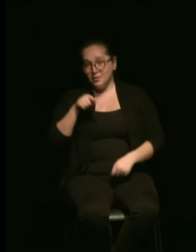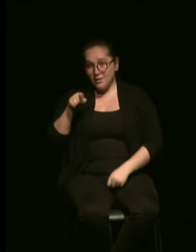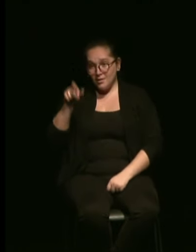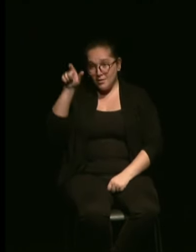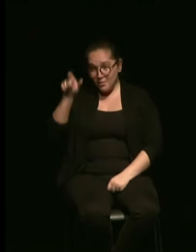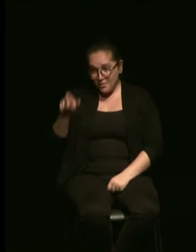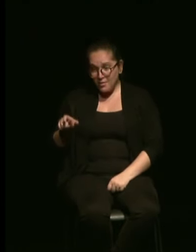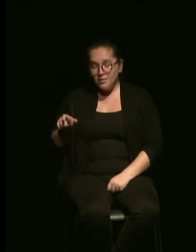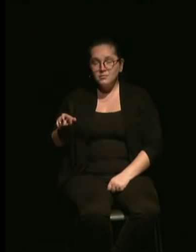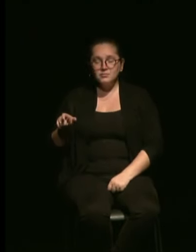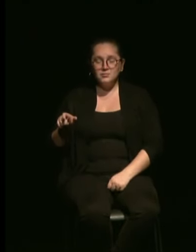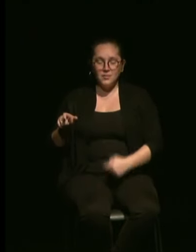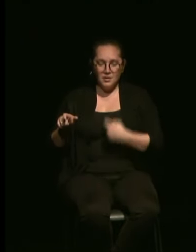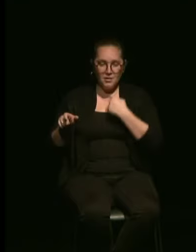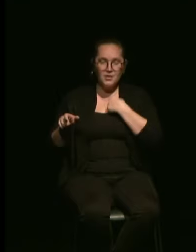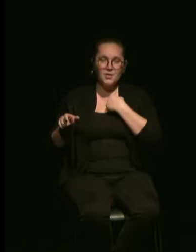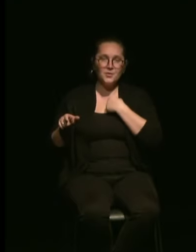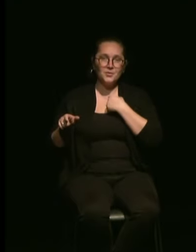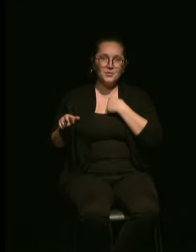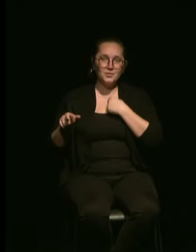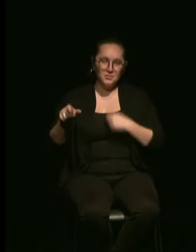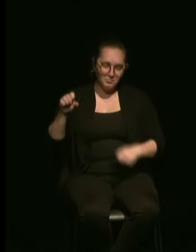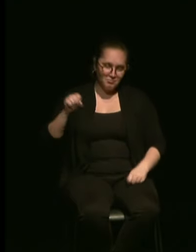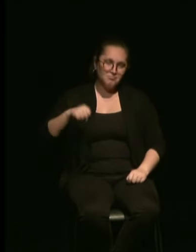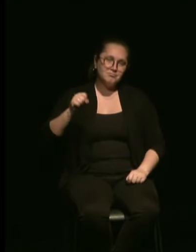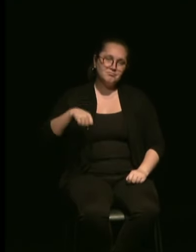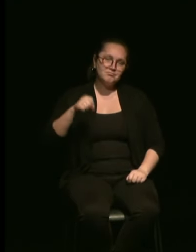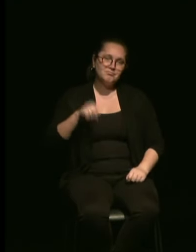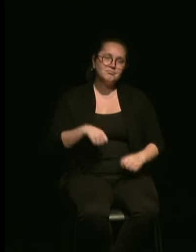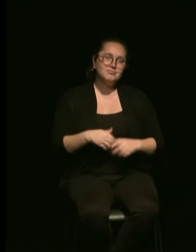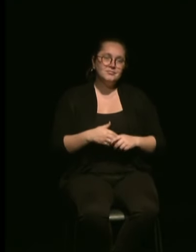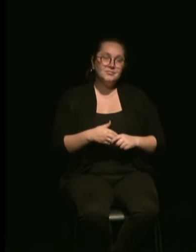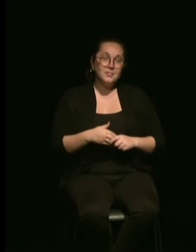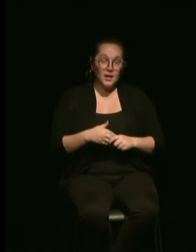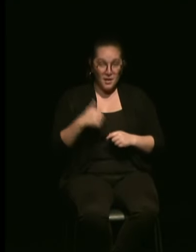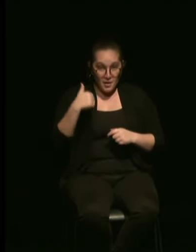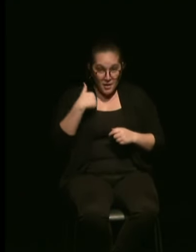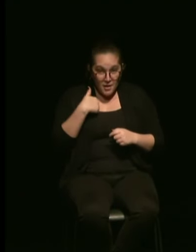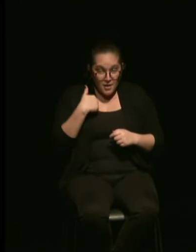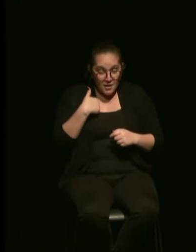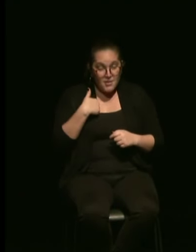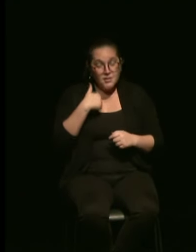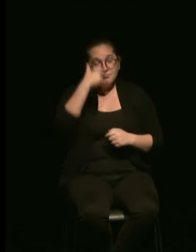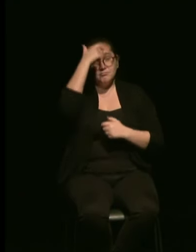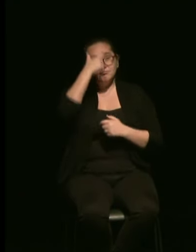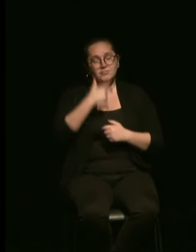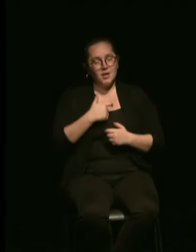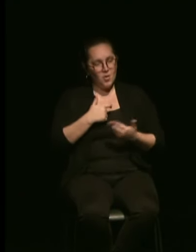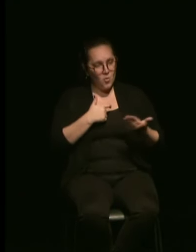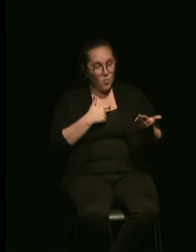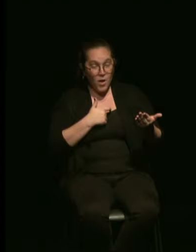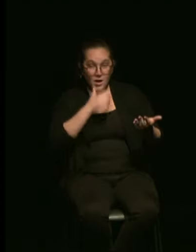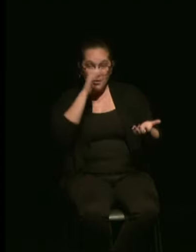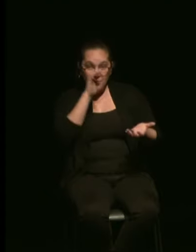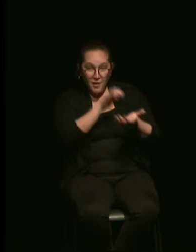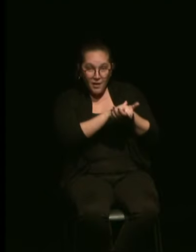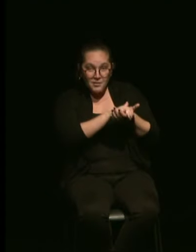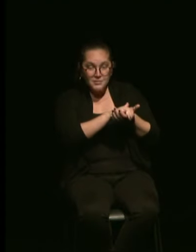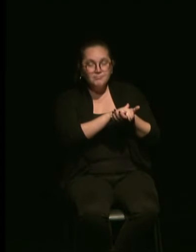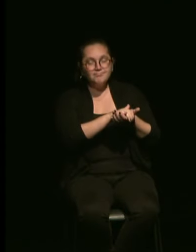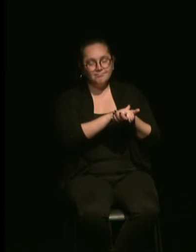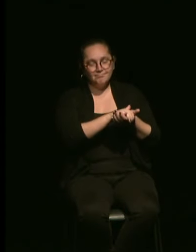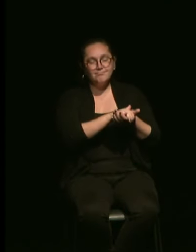era eu, sim, senhor. Quem devia casar com